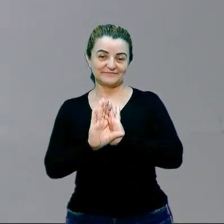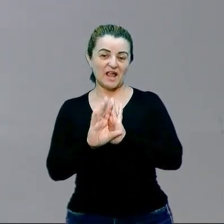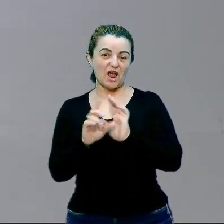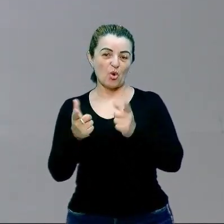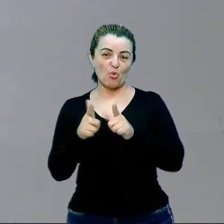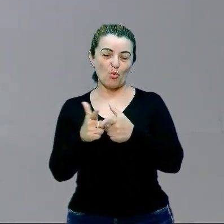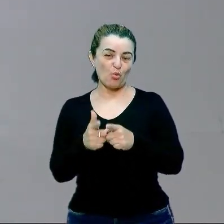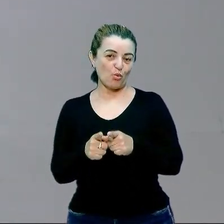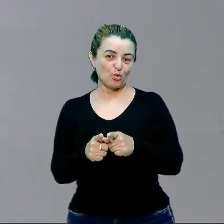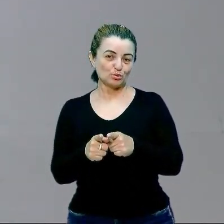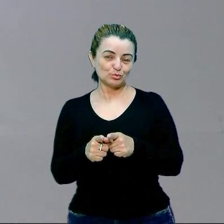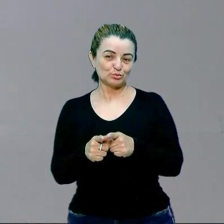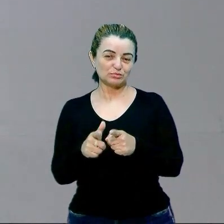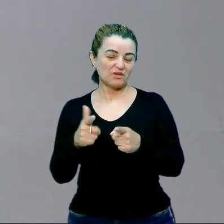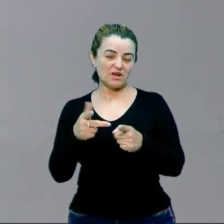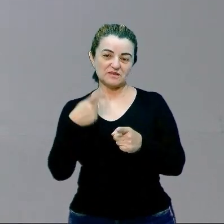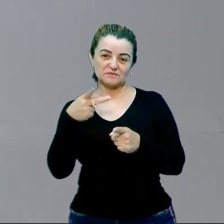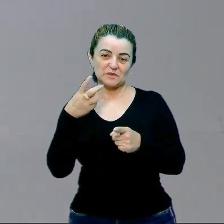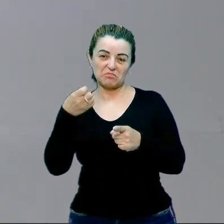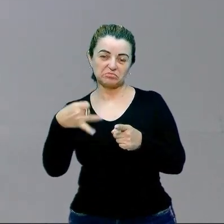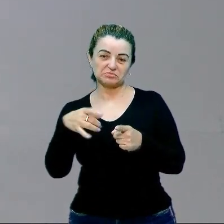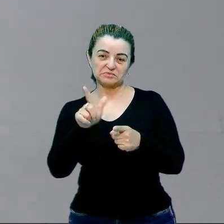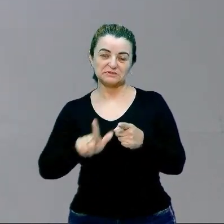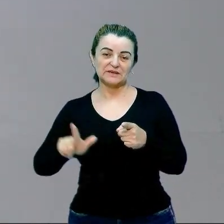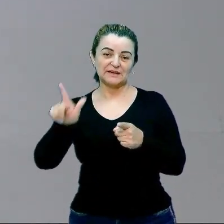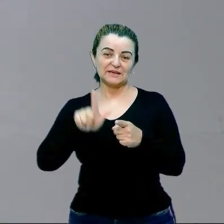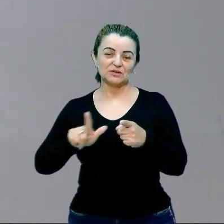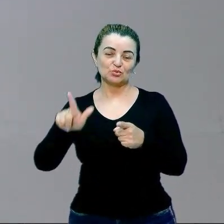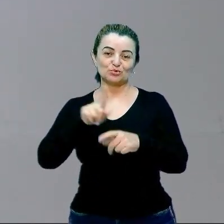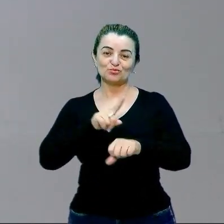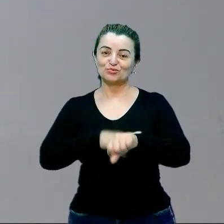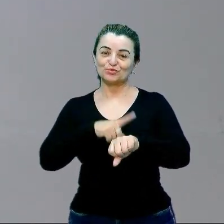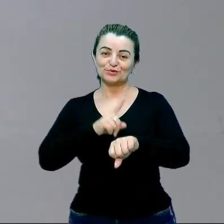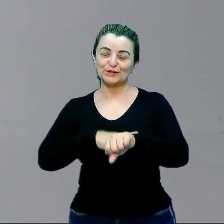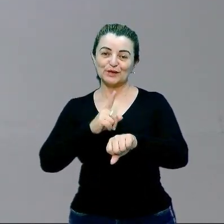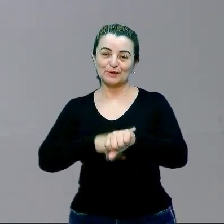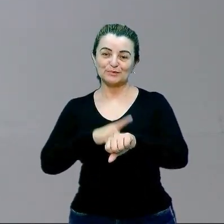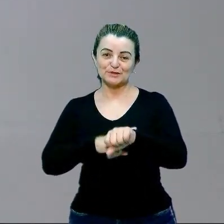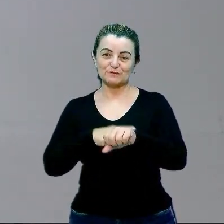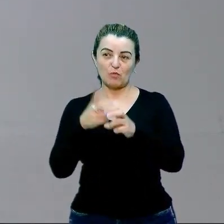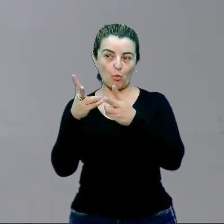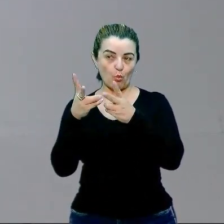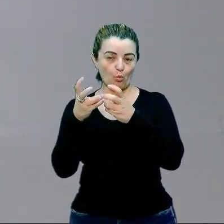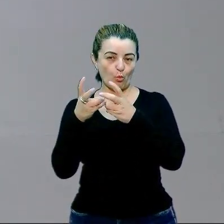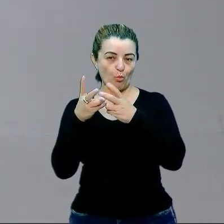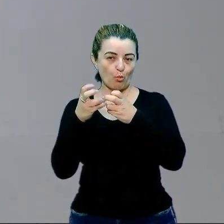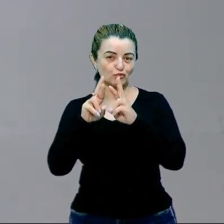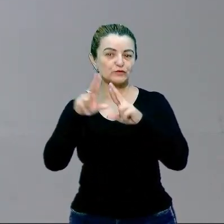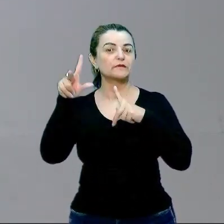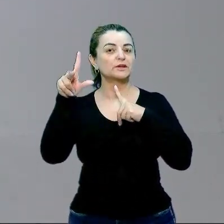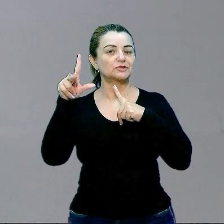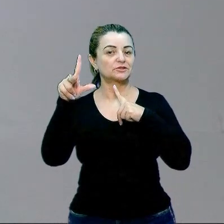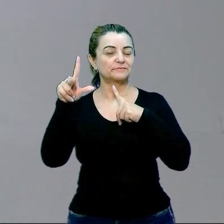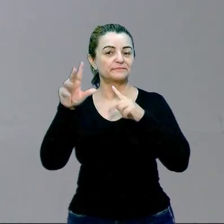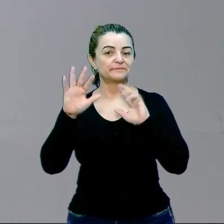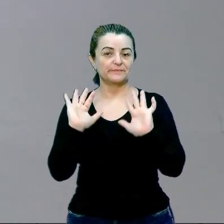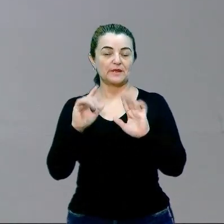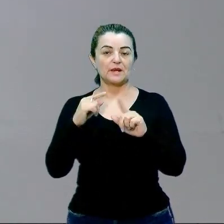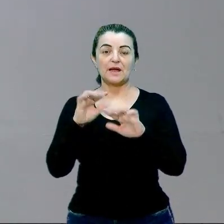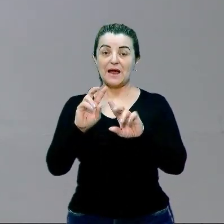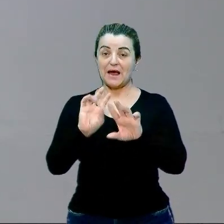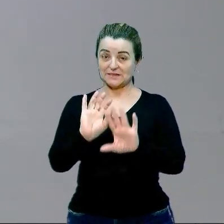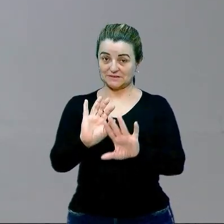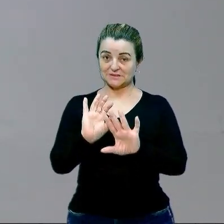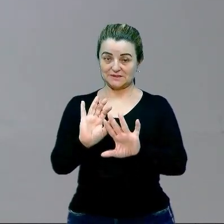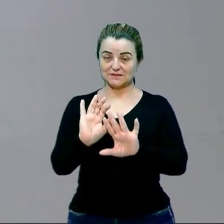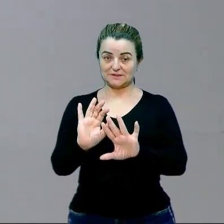quando a gente fala de literatura, essa questão temporal, ela é vista em uma perspectiva diferente, tá bom?